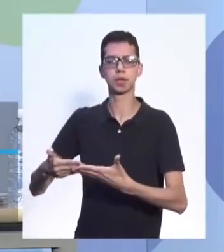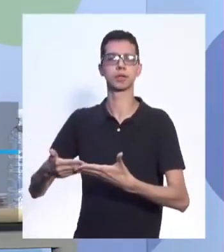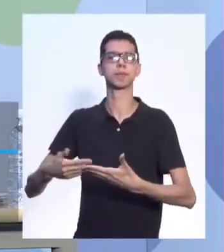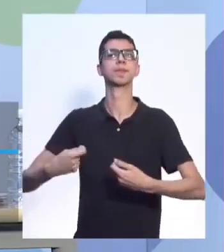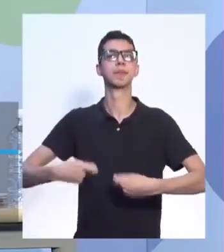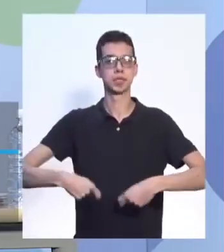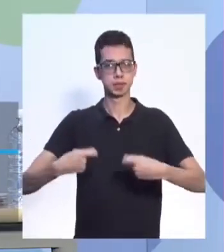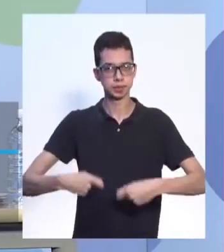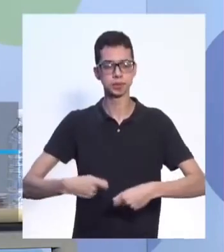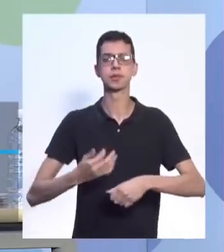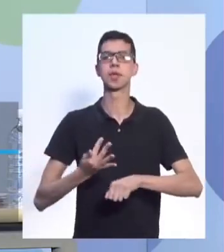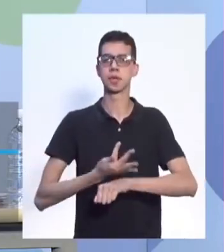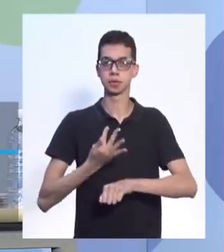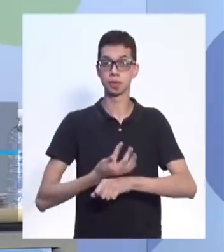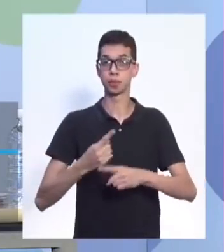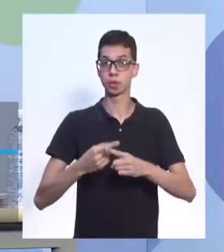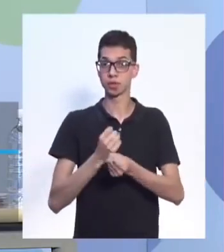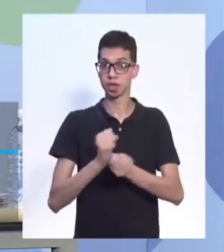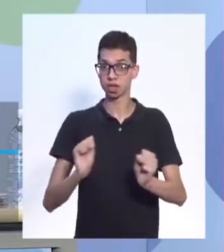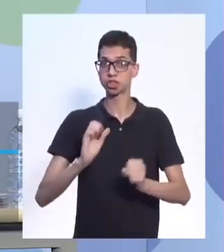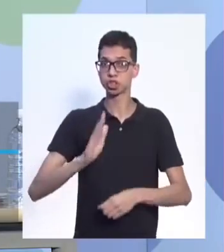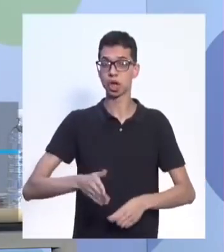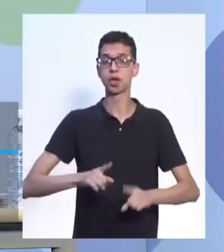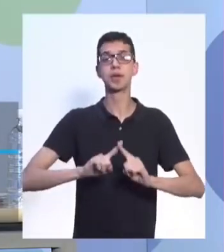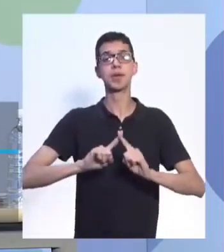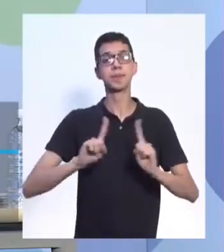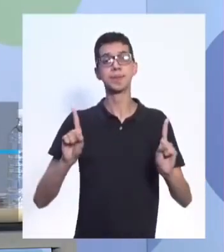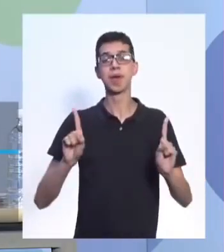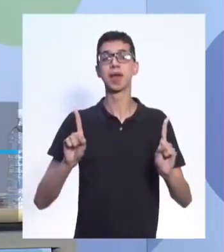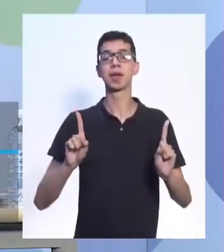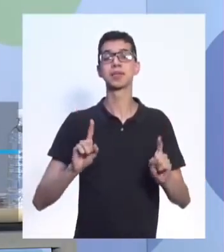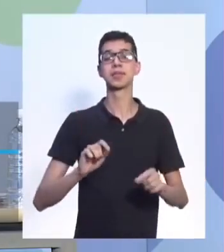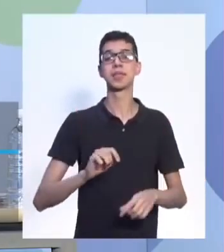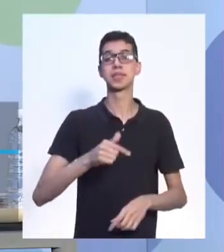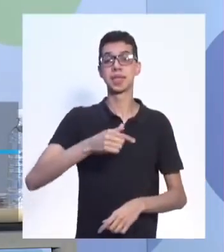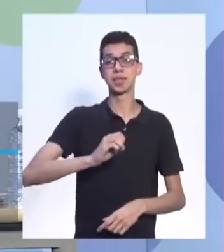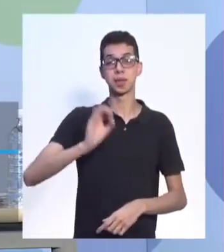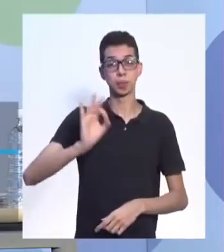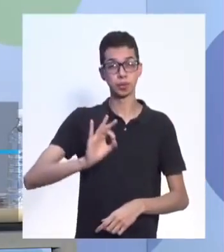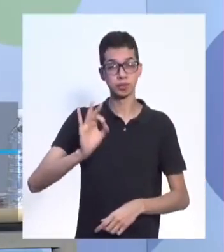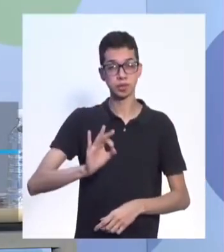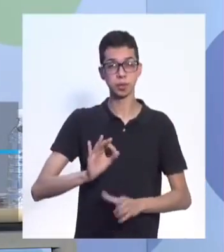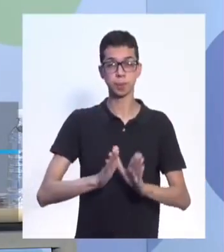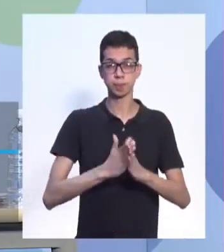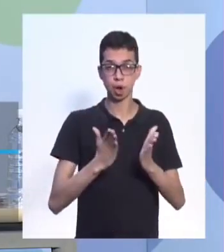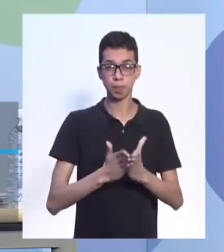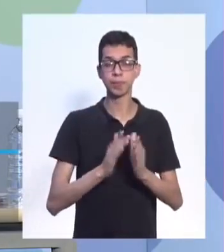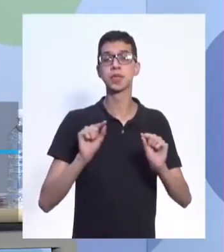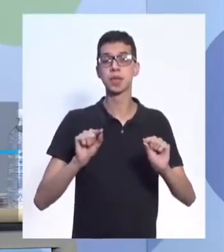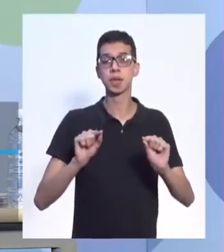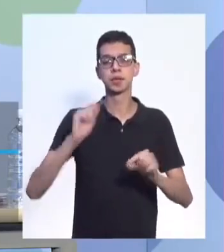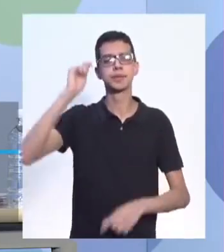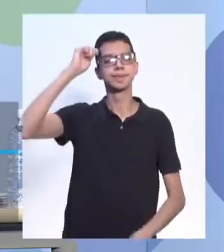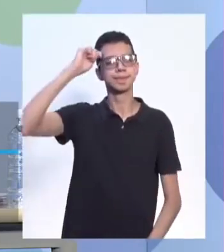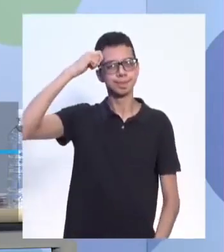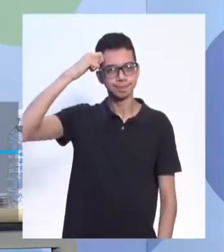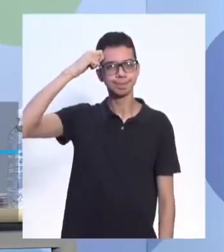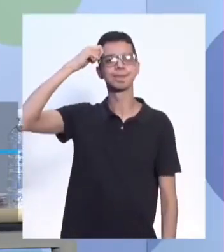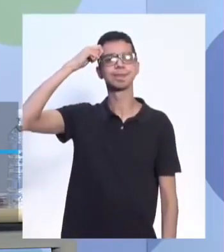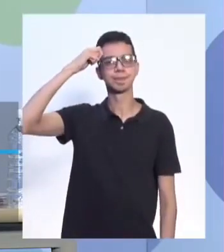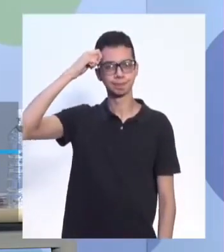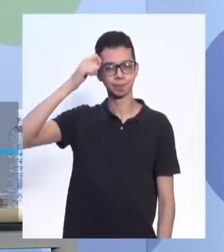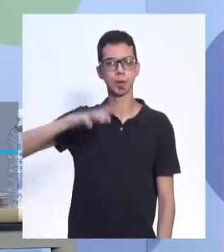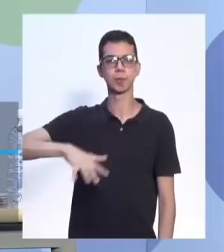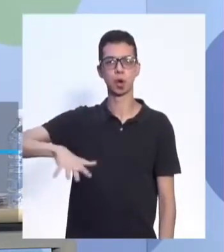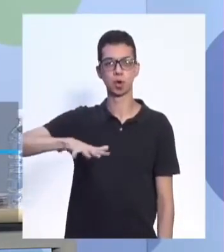até hoje, mais de 70% da população pobre é a população negra. Mais de 67% das pessoas